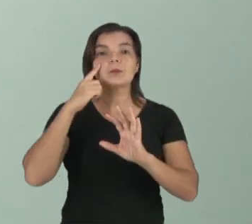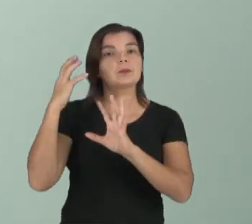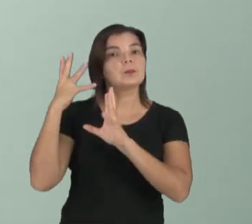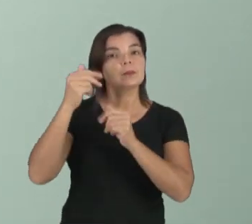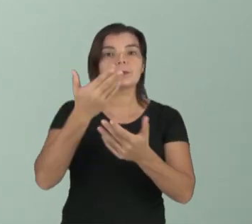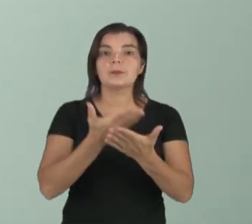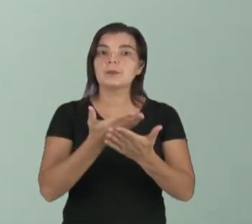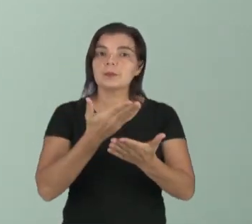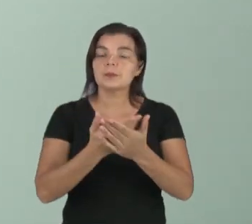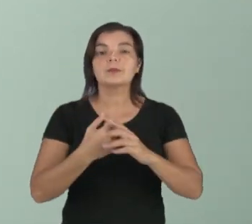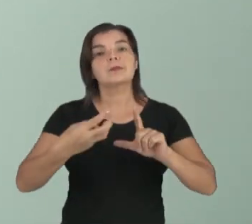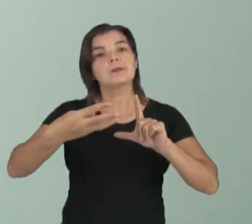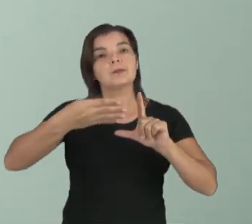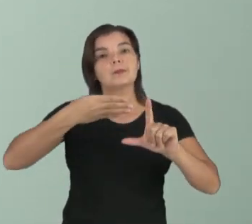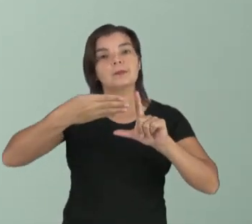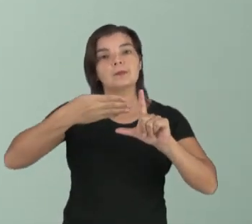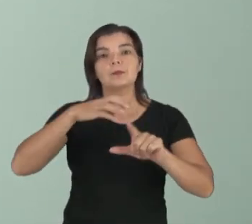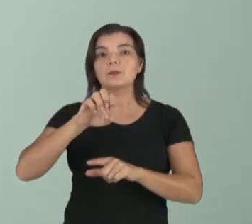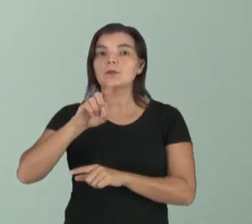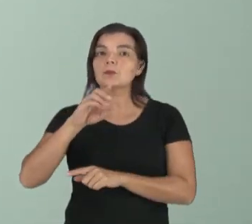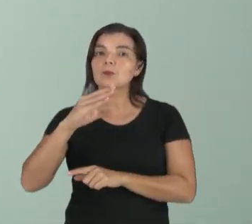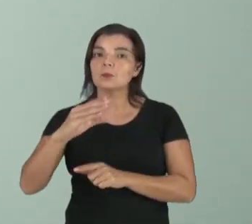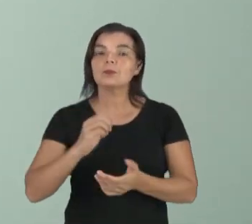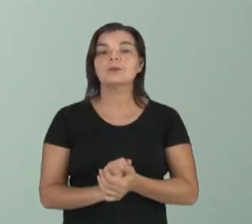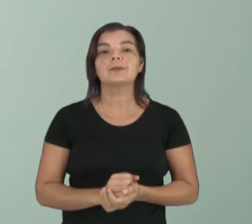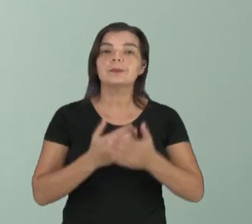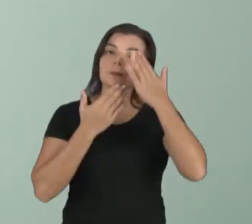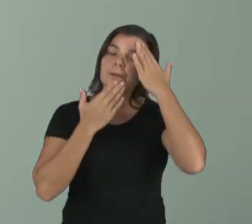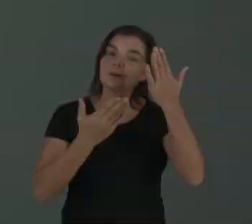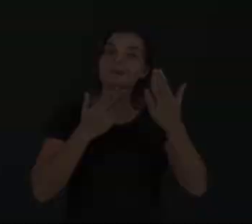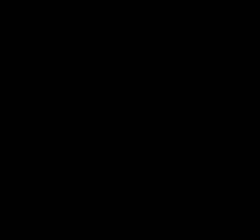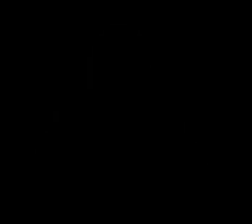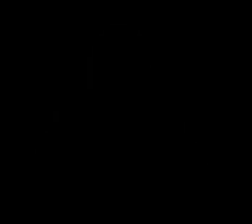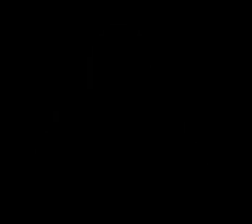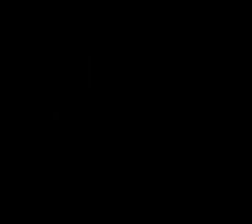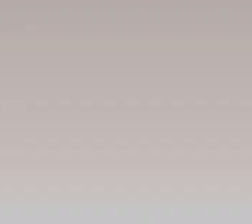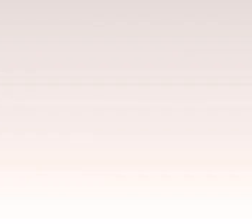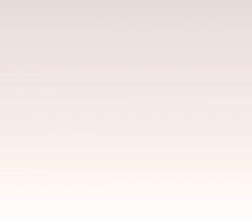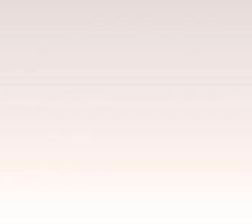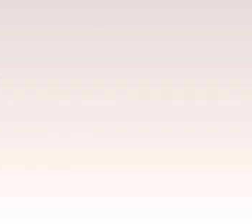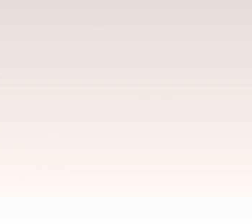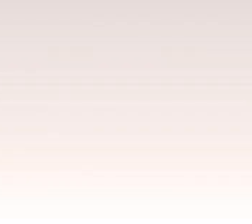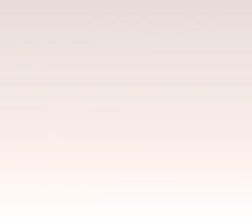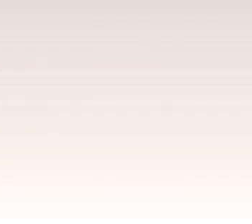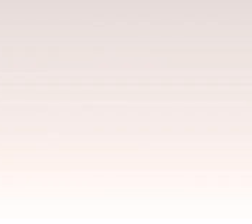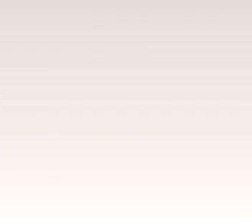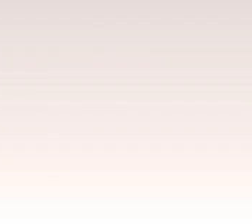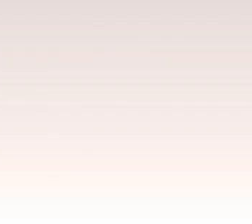novamente, acessem o portal Eduque Acre. Obrigada!